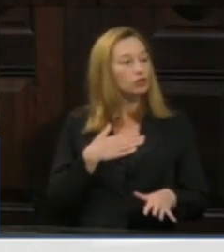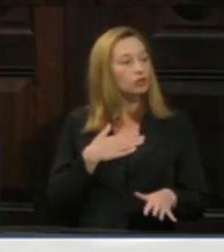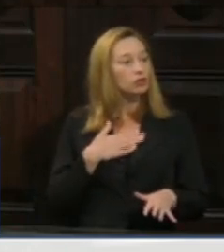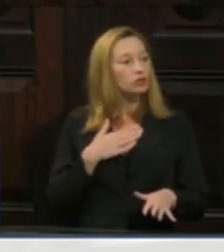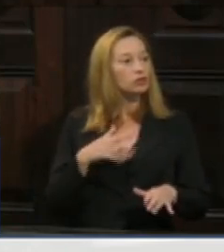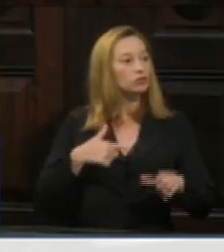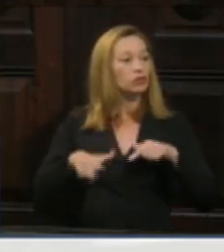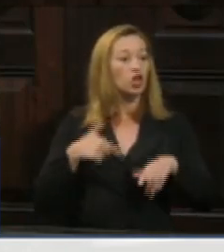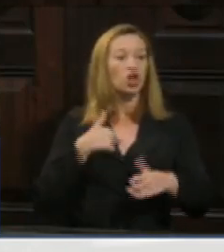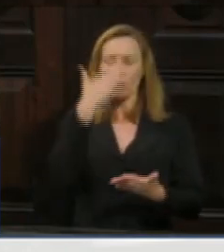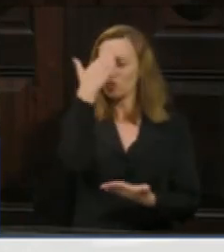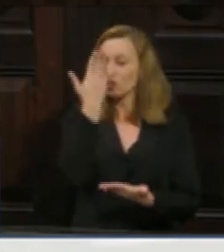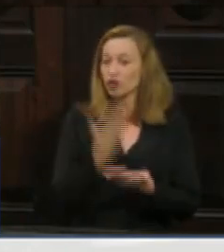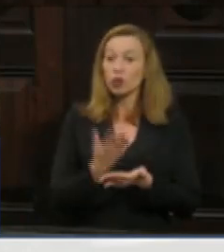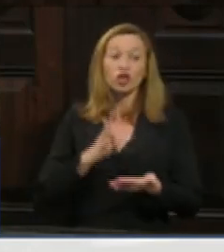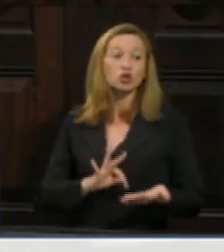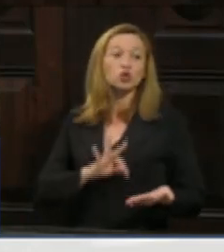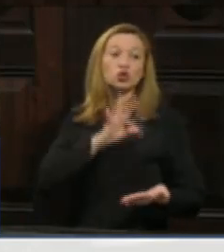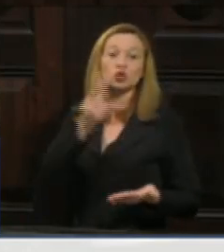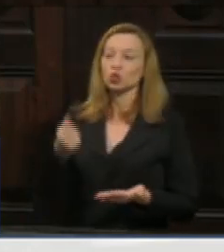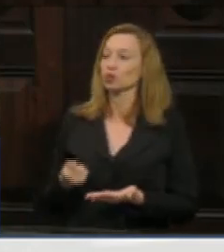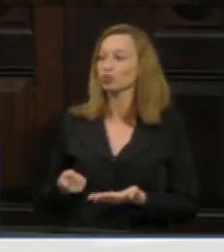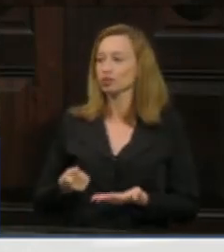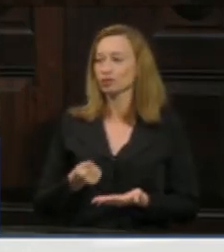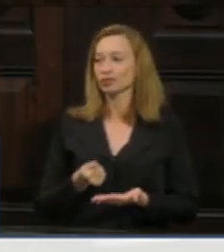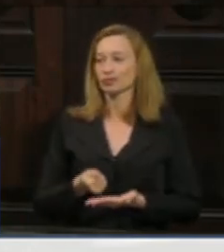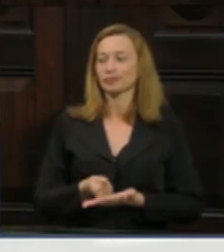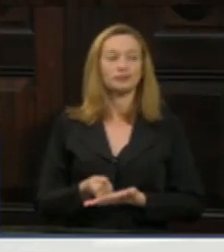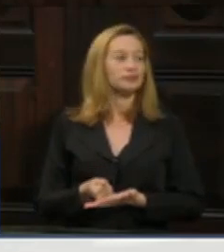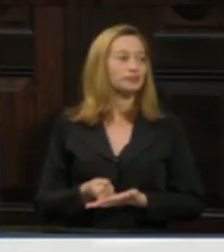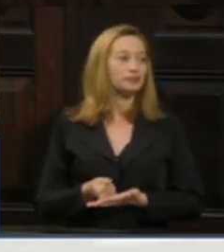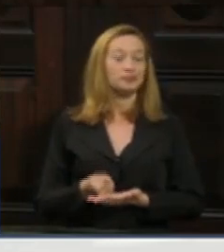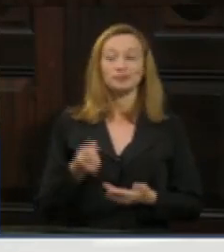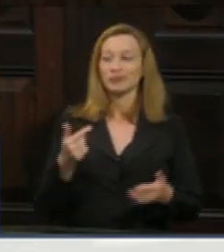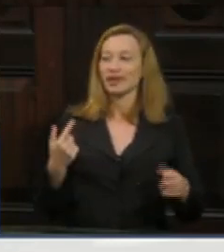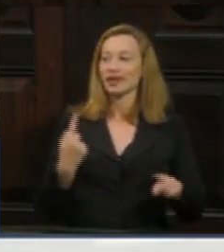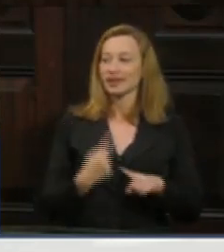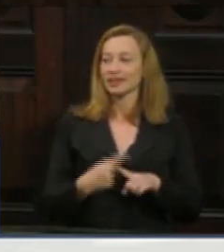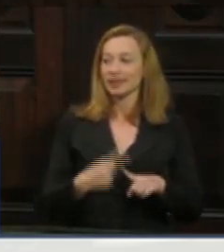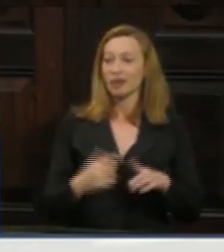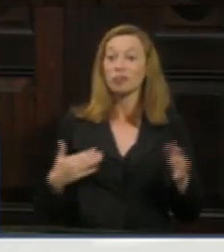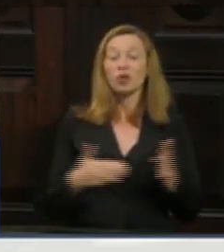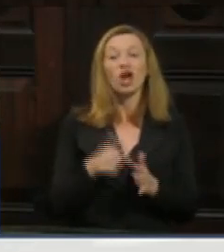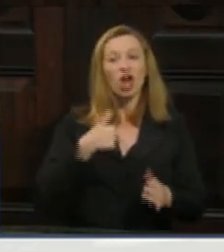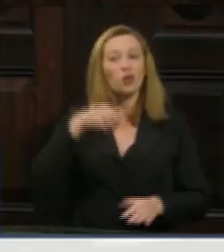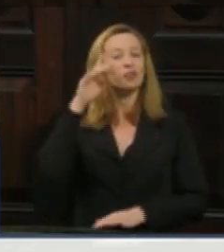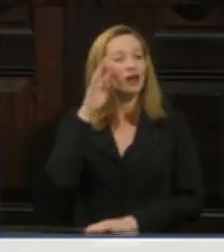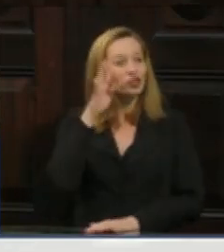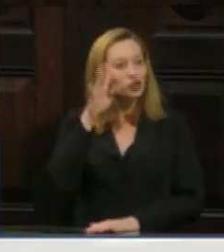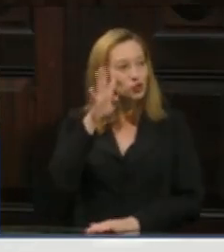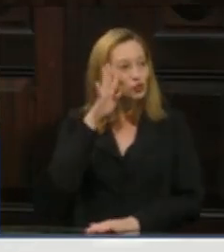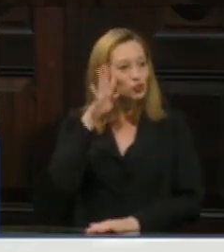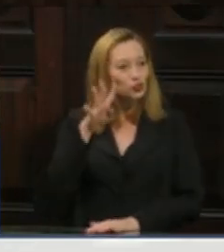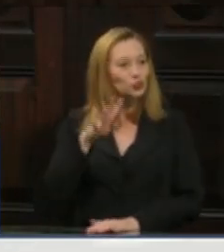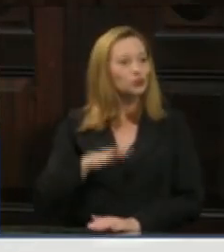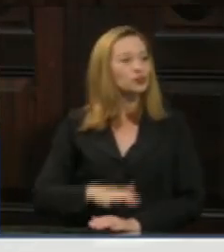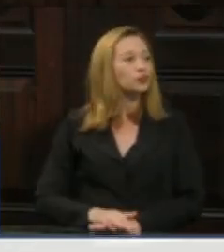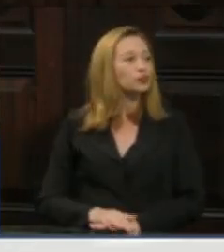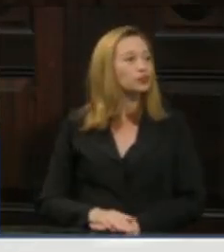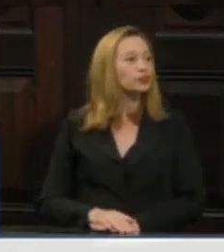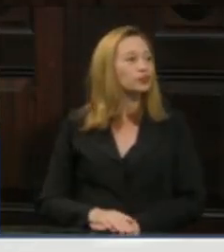que trabalha dentro do gabinete, que trabalha aqui dentro do plenário, quer seja